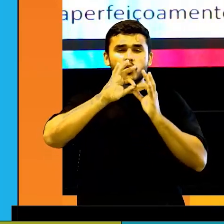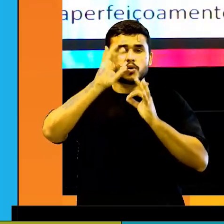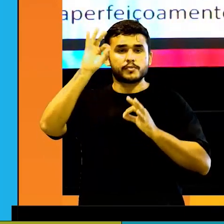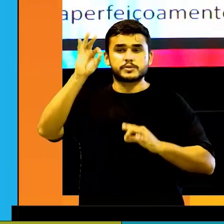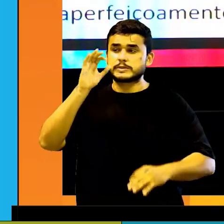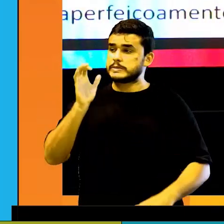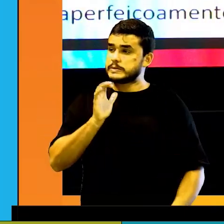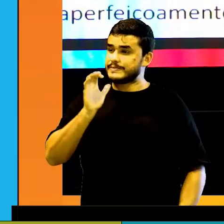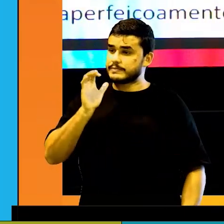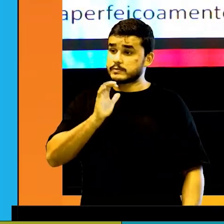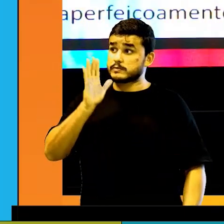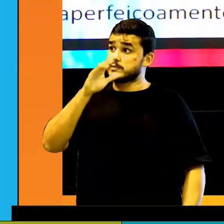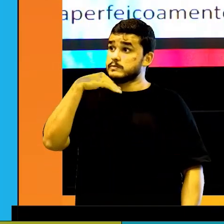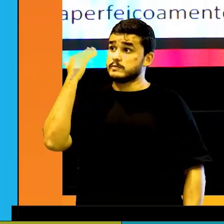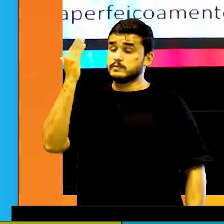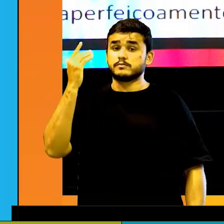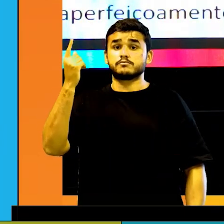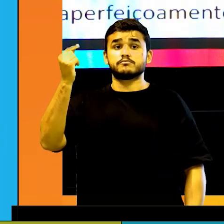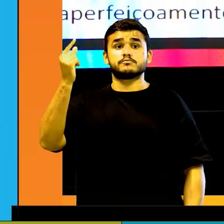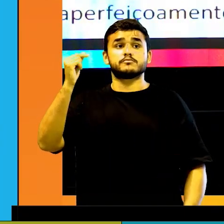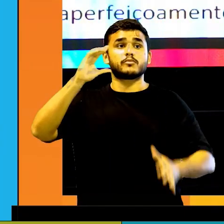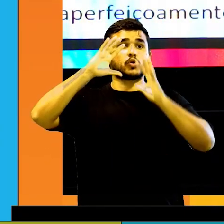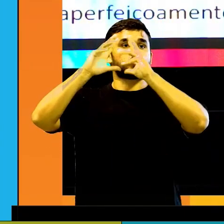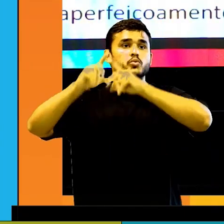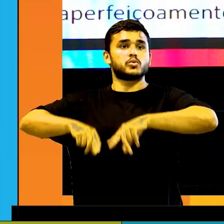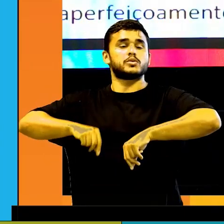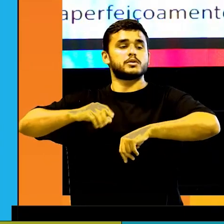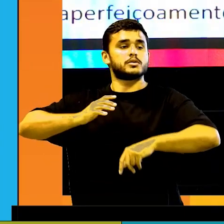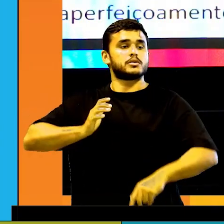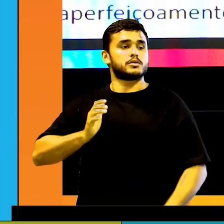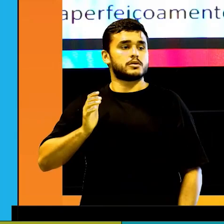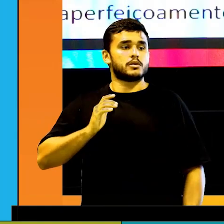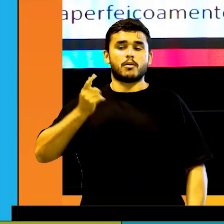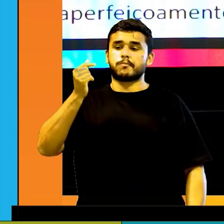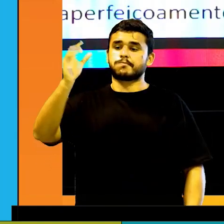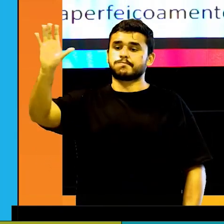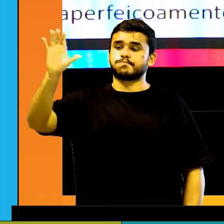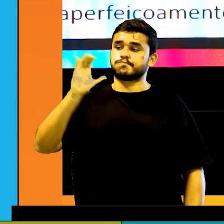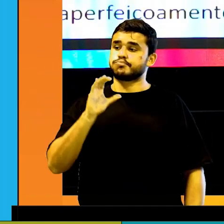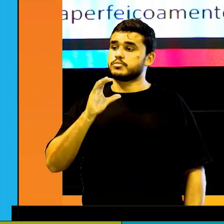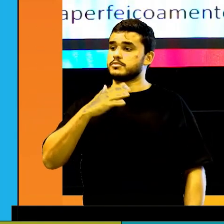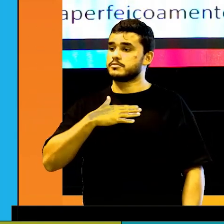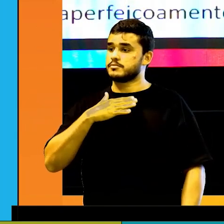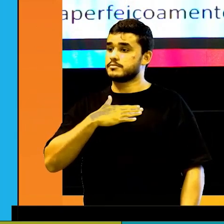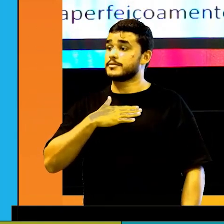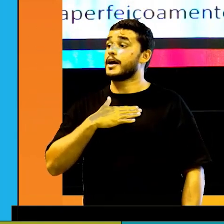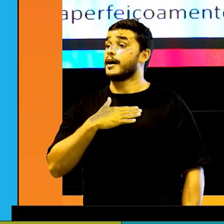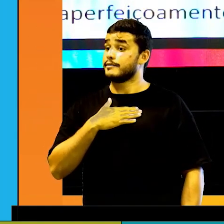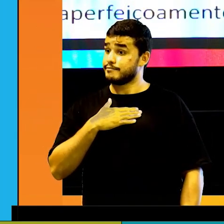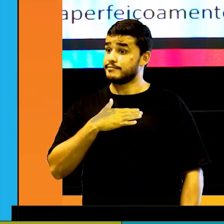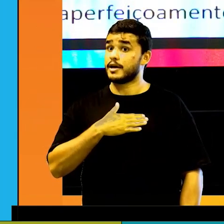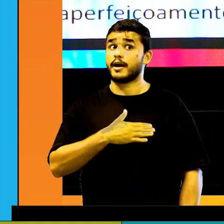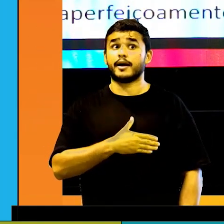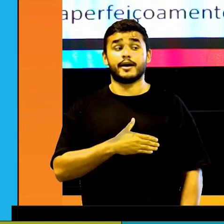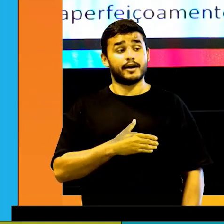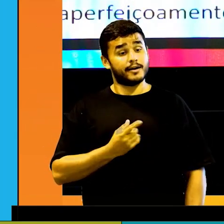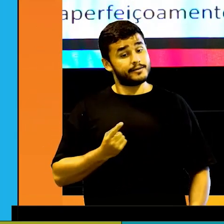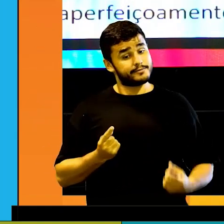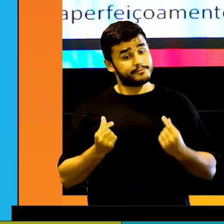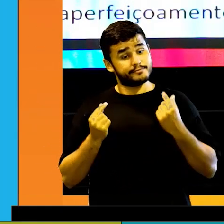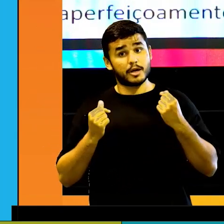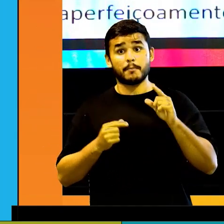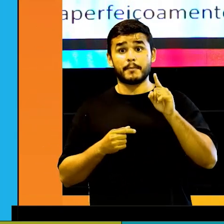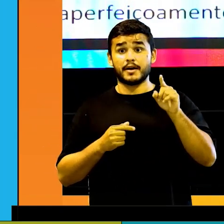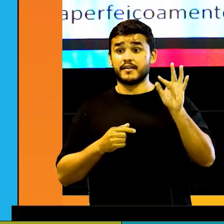de rico, havia morrido e tinha deixado toda a herança para Aurélia. Pensa no dote que a galera passaria a ter. Só que o Fernando